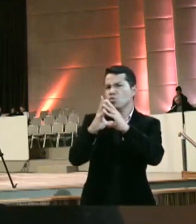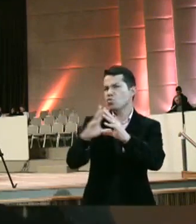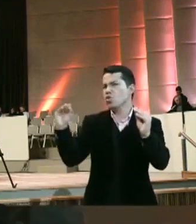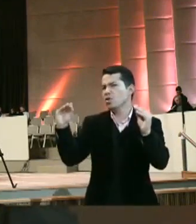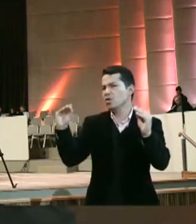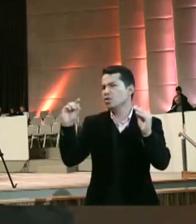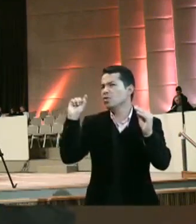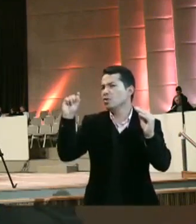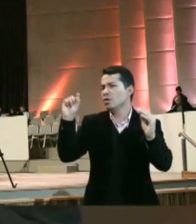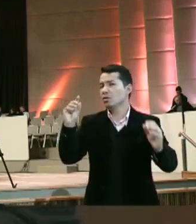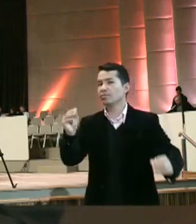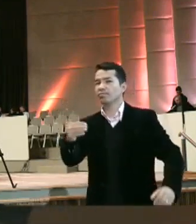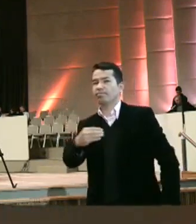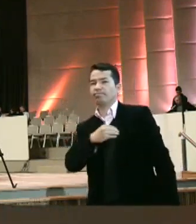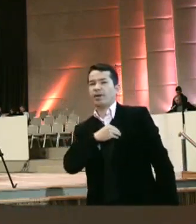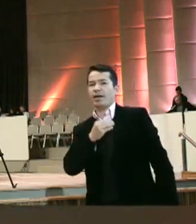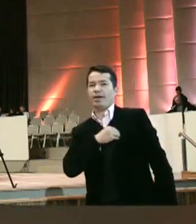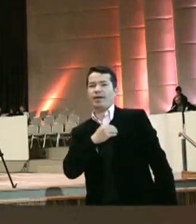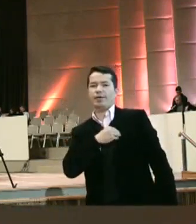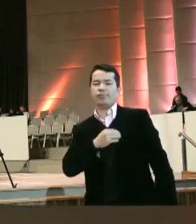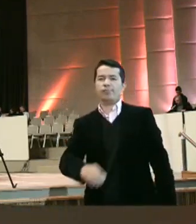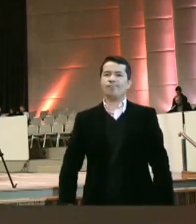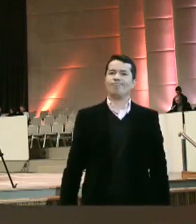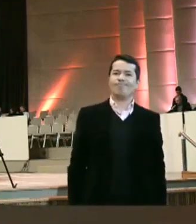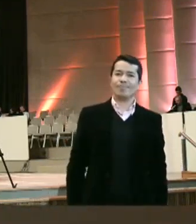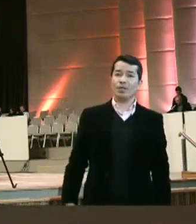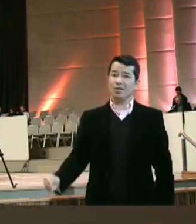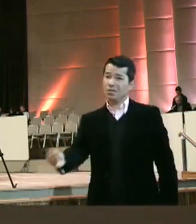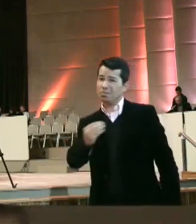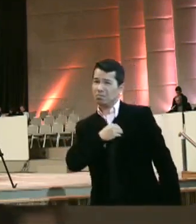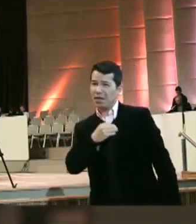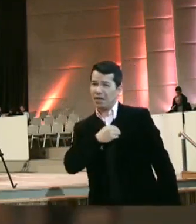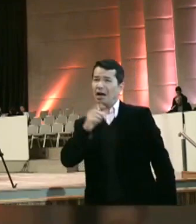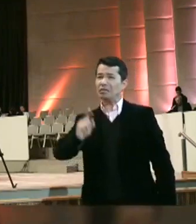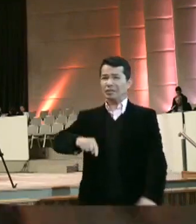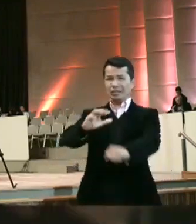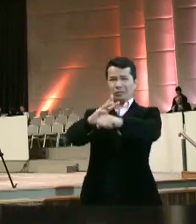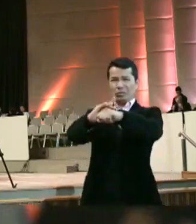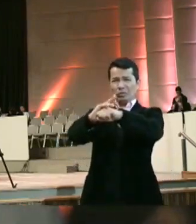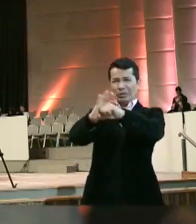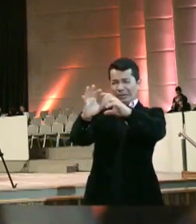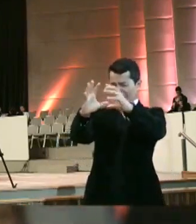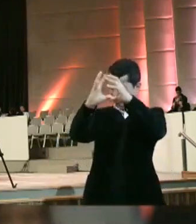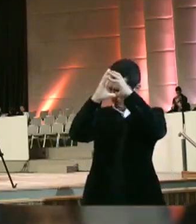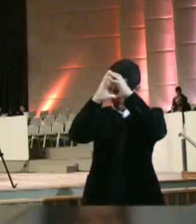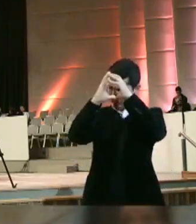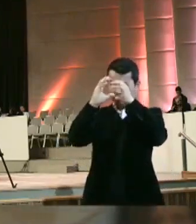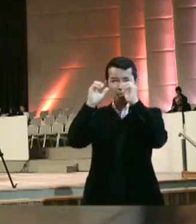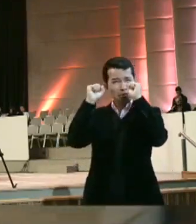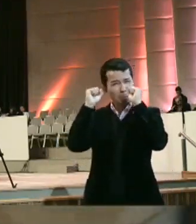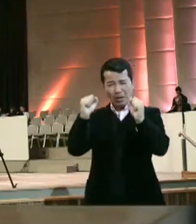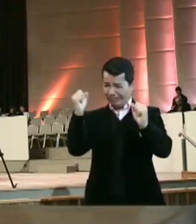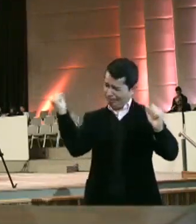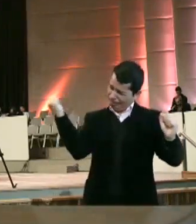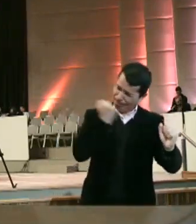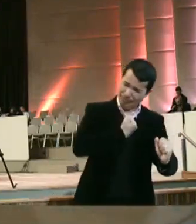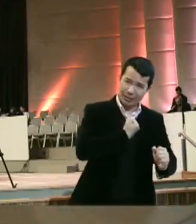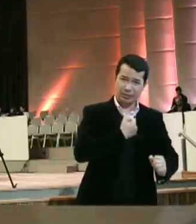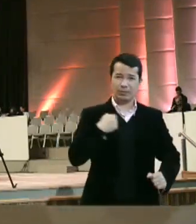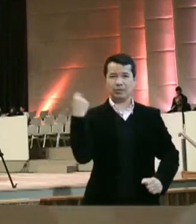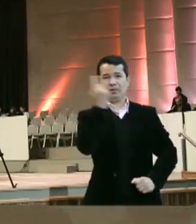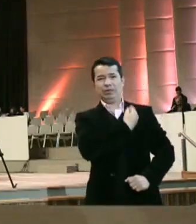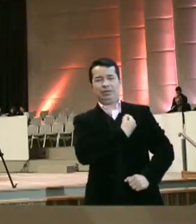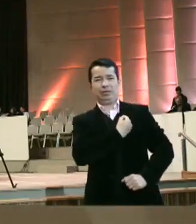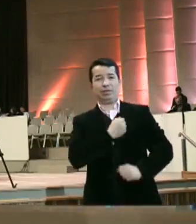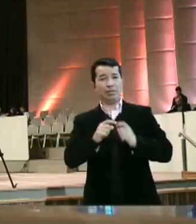que mata. E essa doença que mata é pecado. E o que Jesus estava tentando dizer é